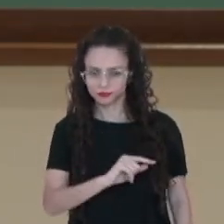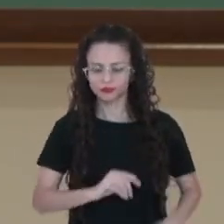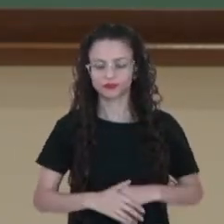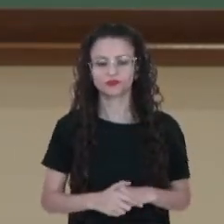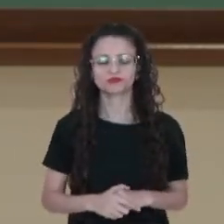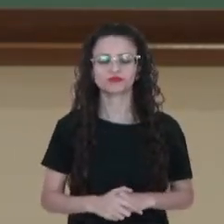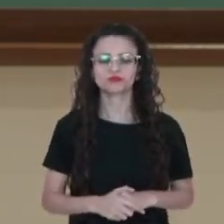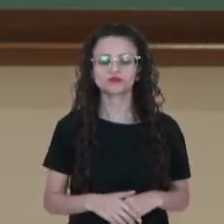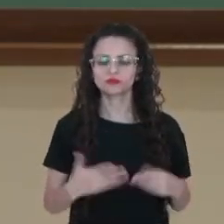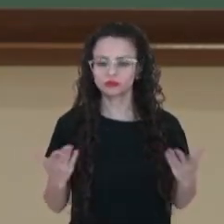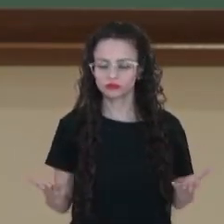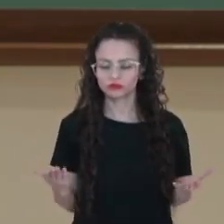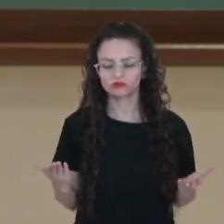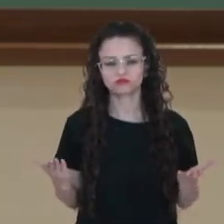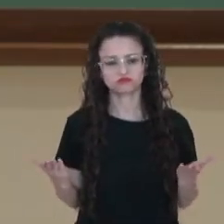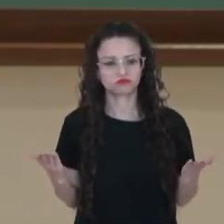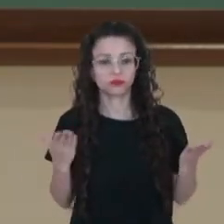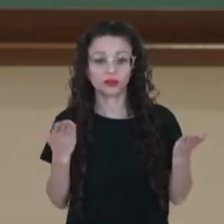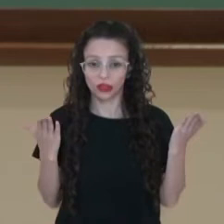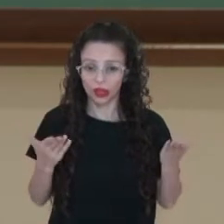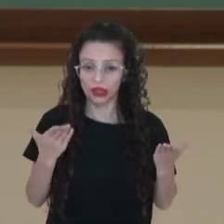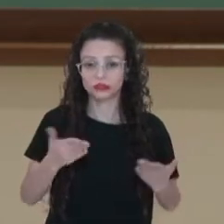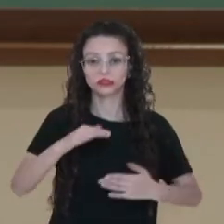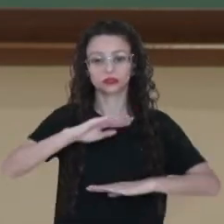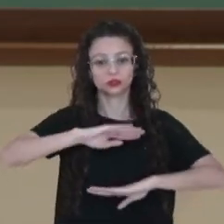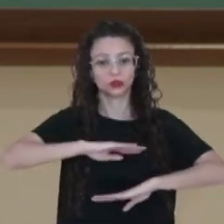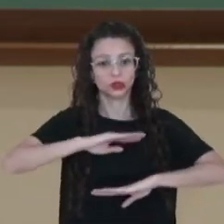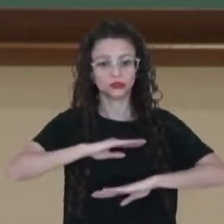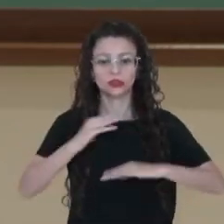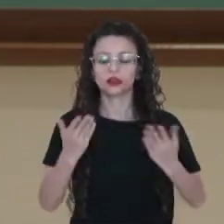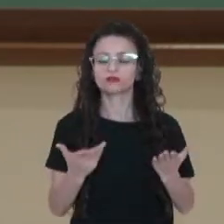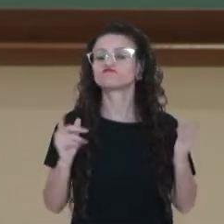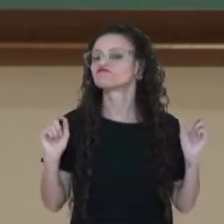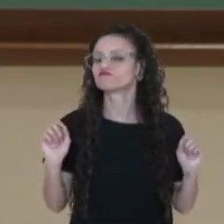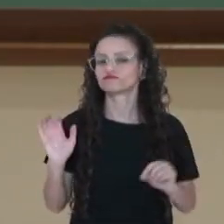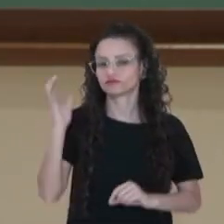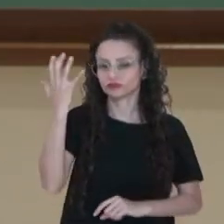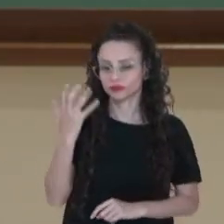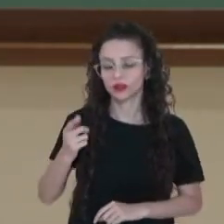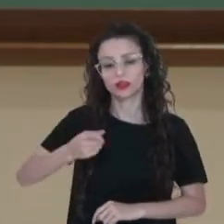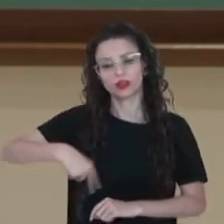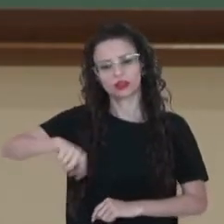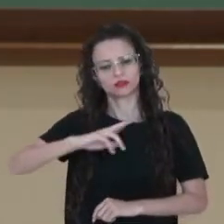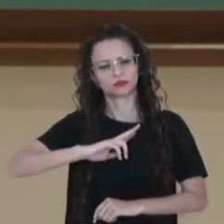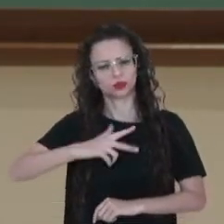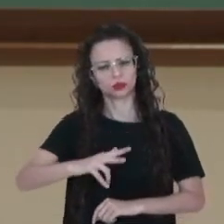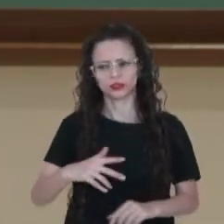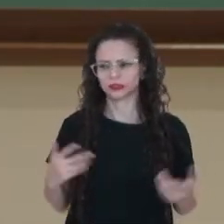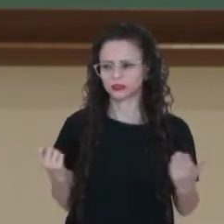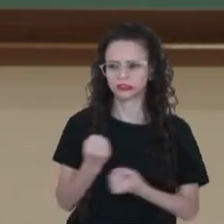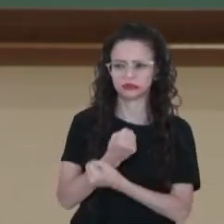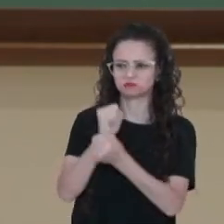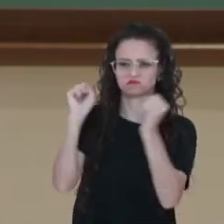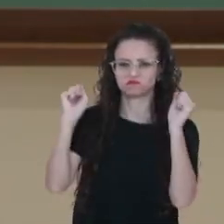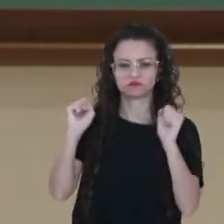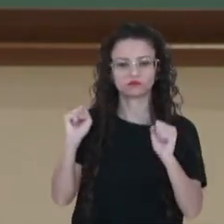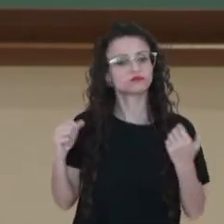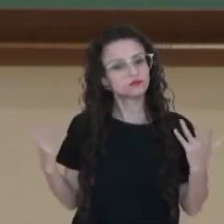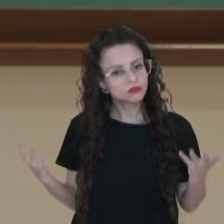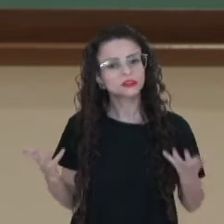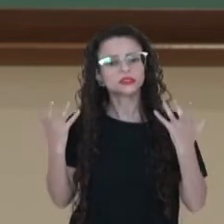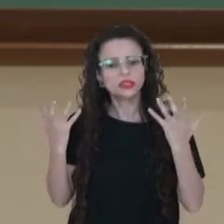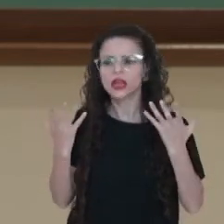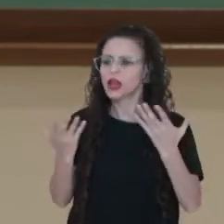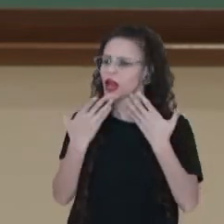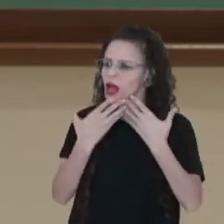portuguesa. Diante dessa percepção, os portugueses se indignaram e desejaram o fim da